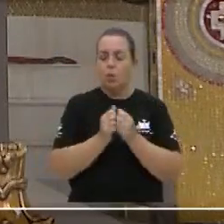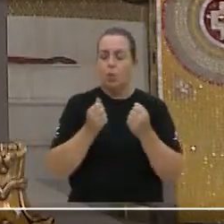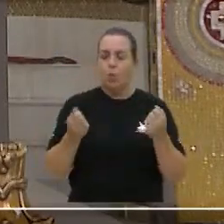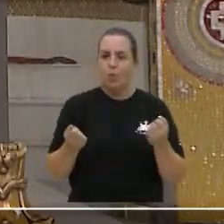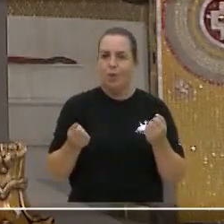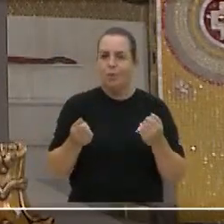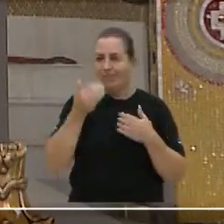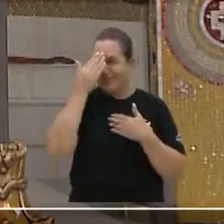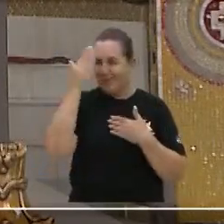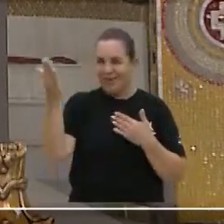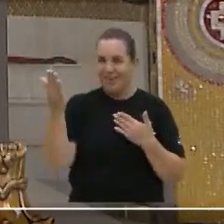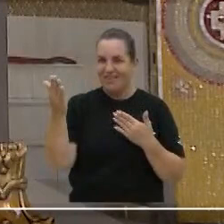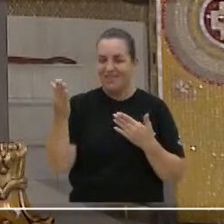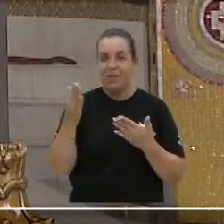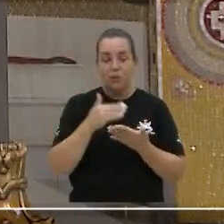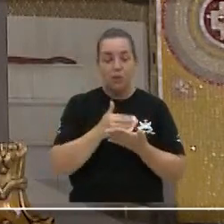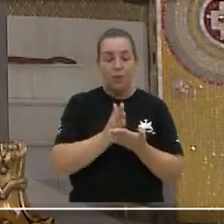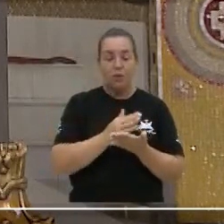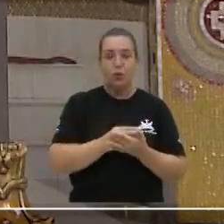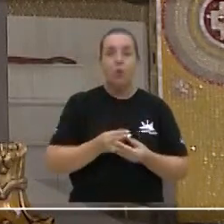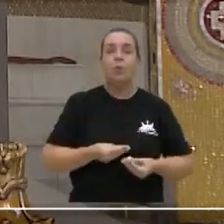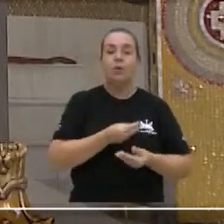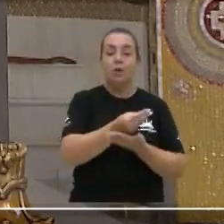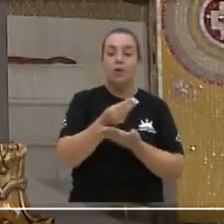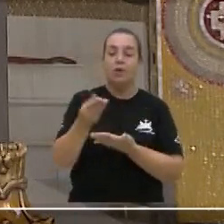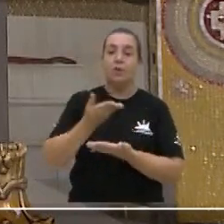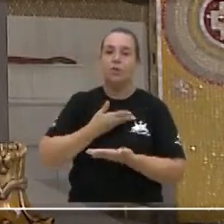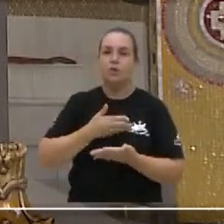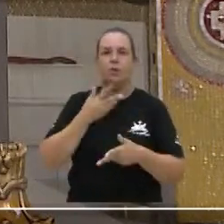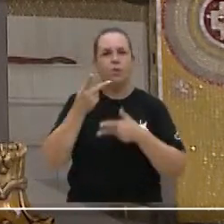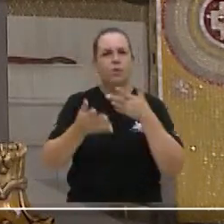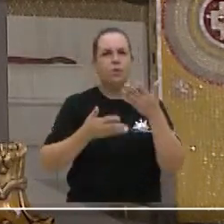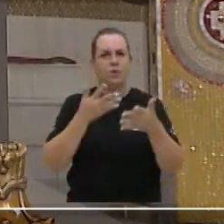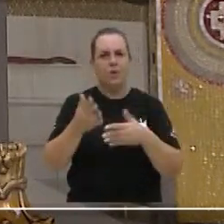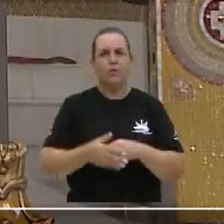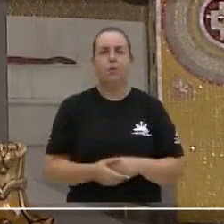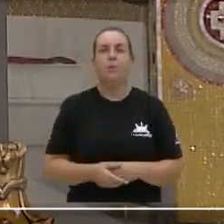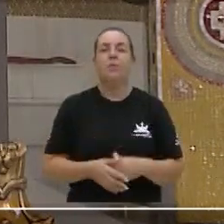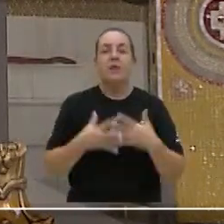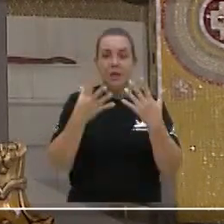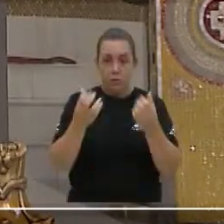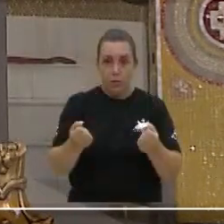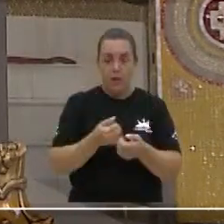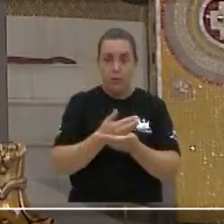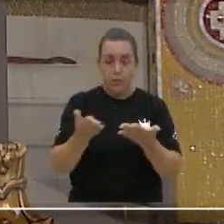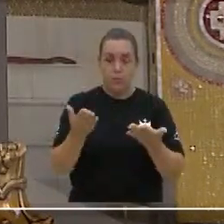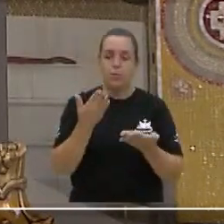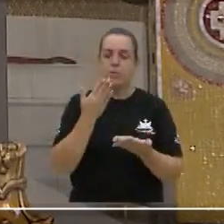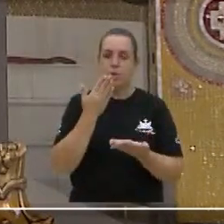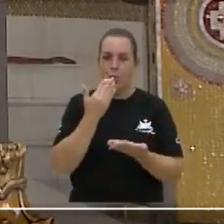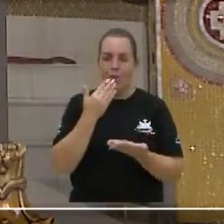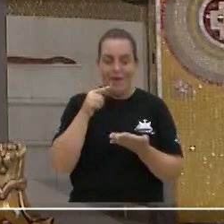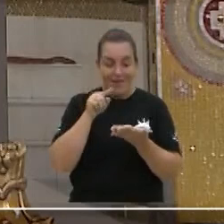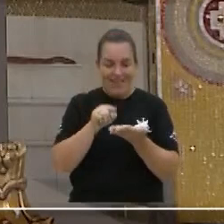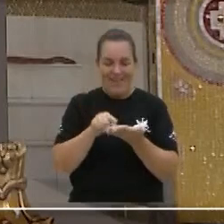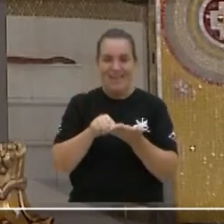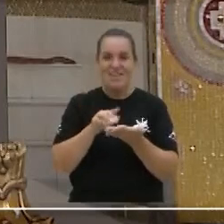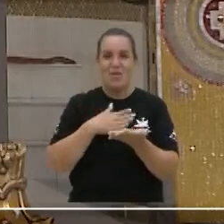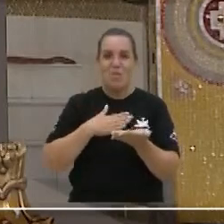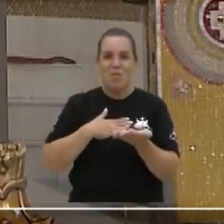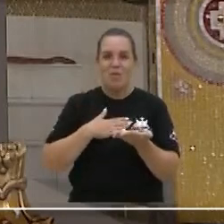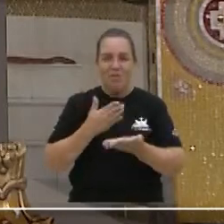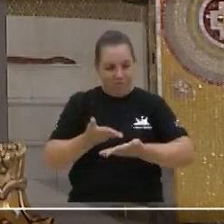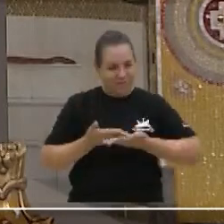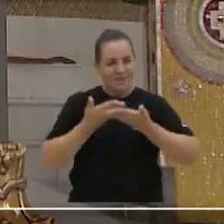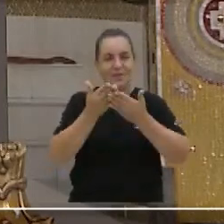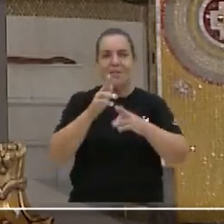pão, deu graças, o partiu e o deu a seus discípulos, dizendo: tomai todos e comei, isto